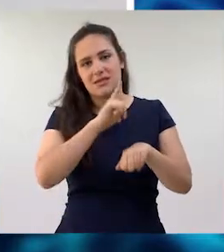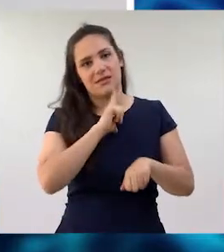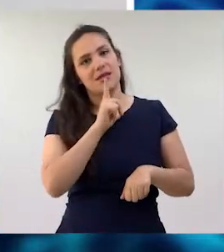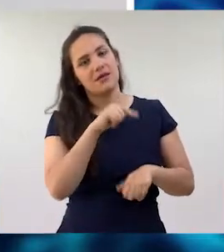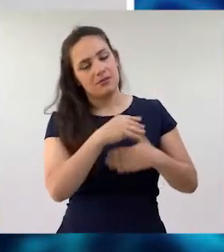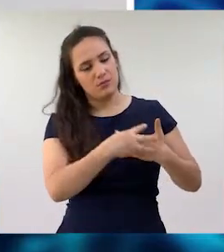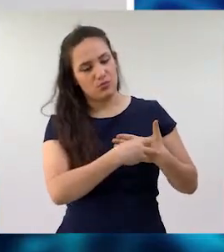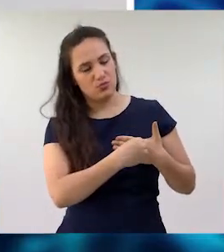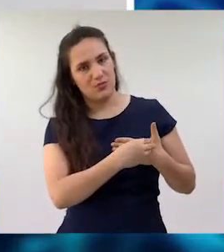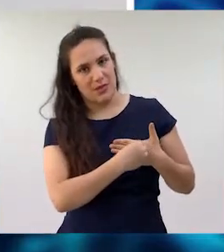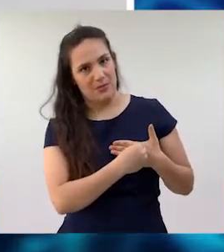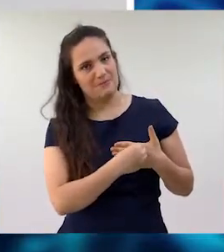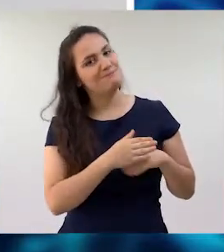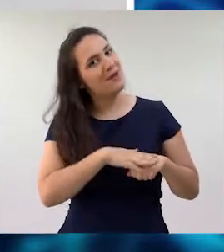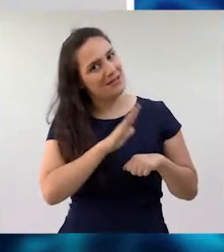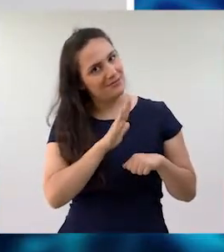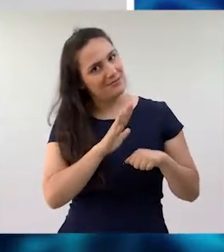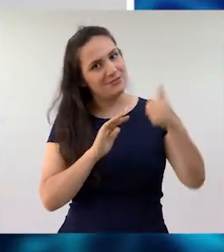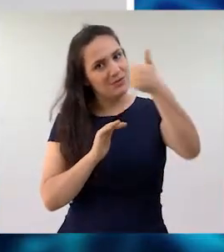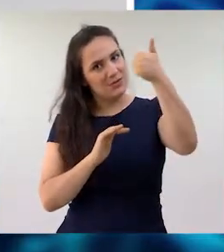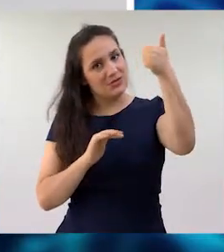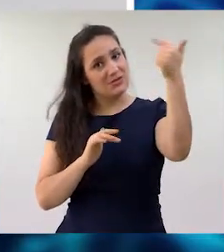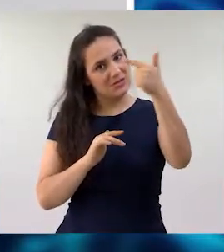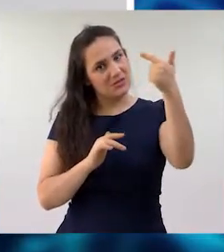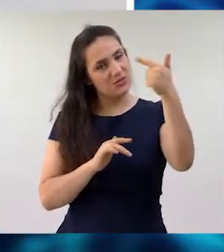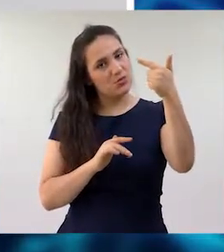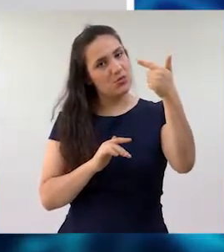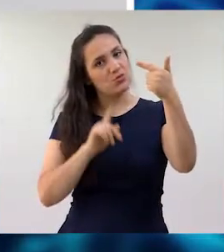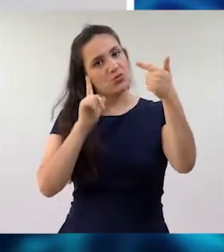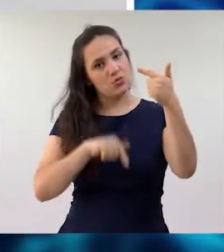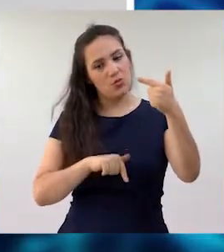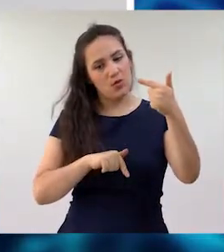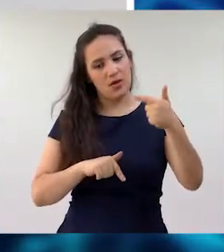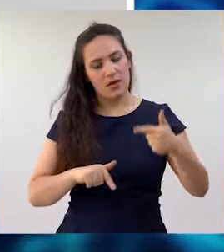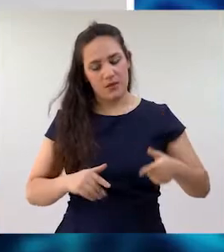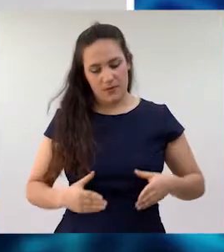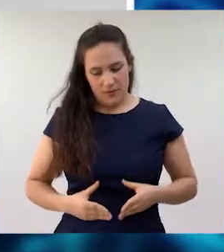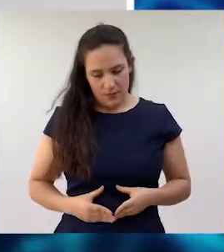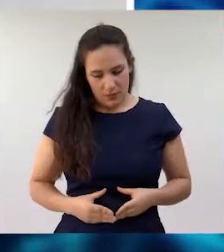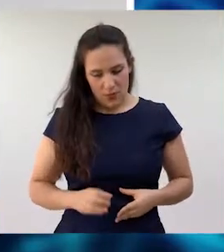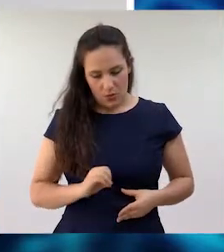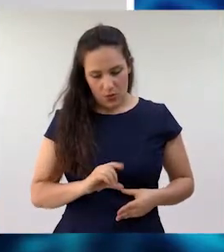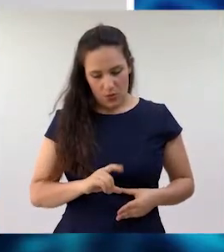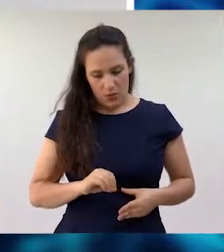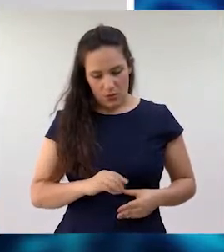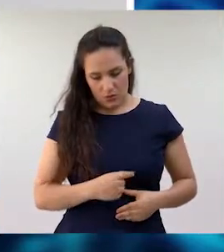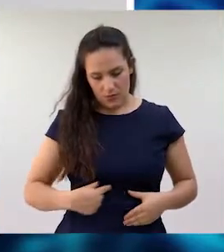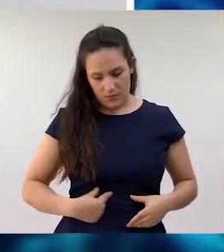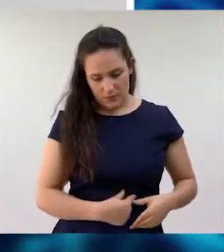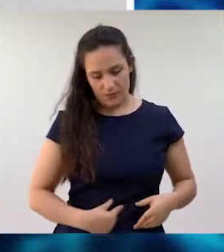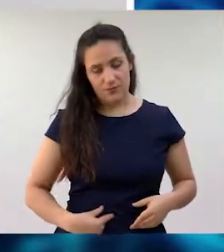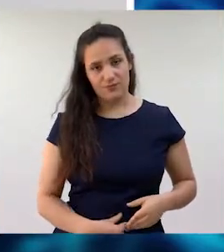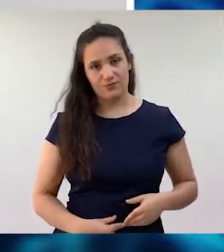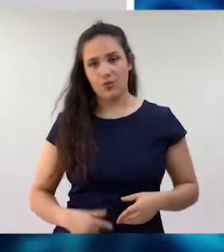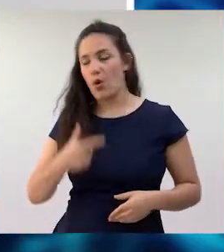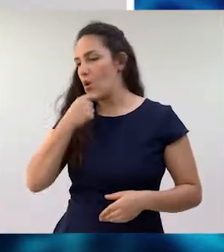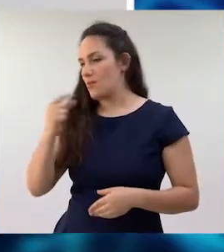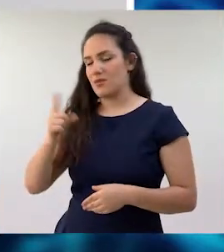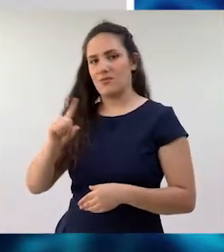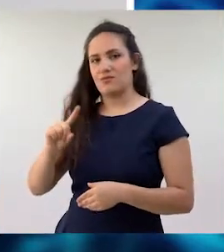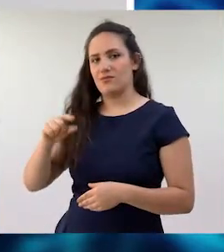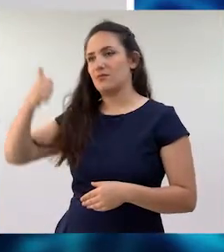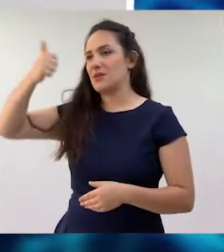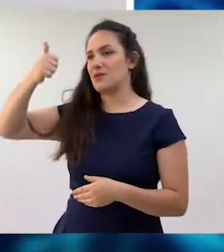o câncer mais prevalente é o de mama, e em seguida vem o de colo. Nos homens, o câncer mais prevalente é o do